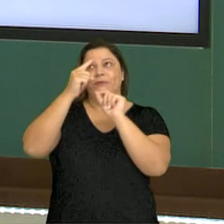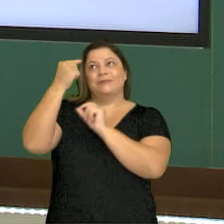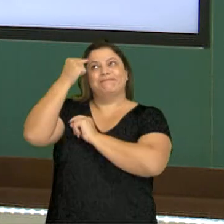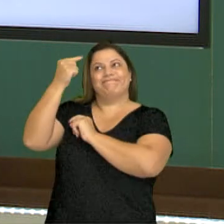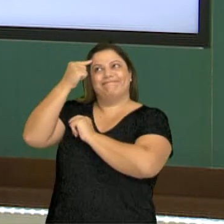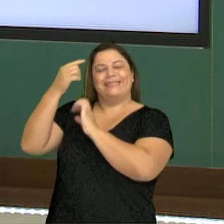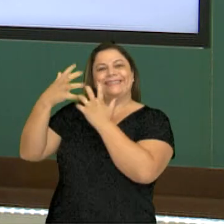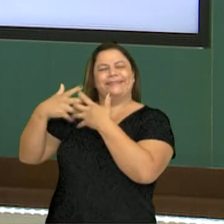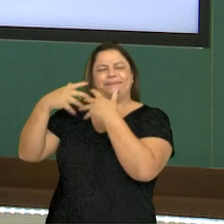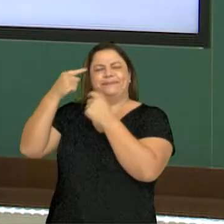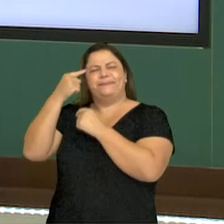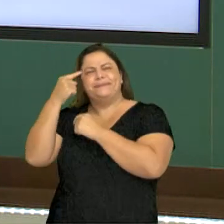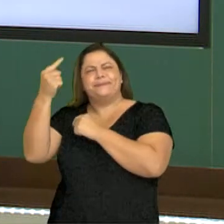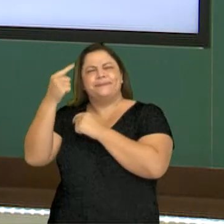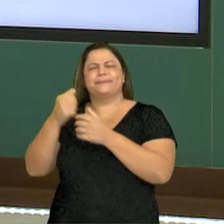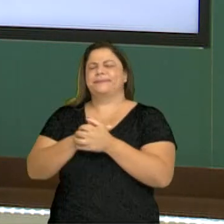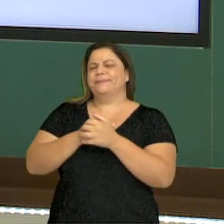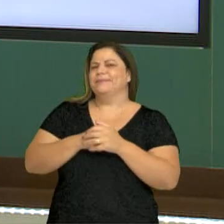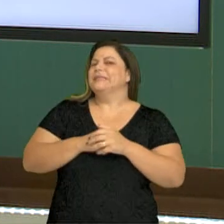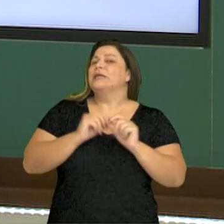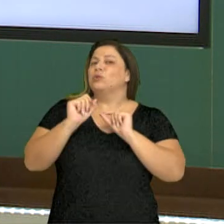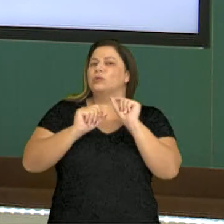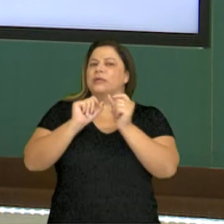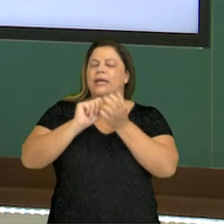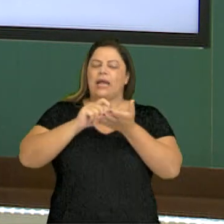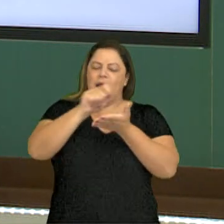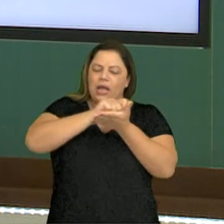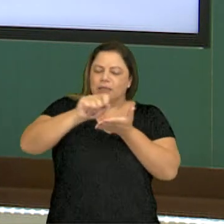ideia, anotar no caderno que precisa